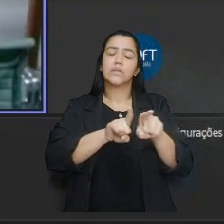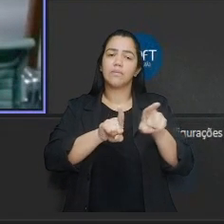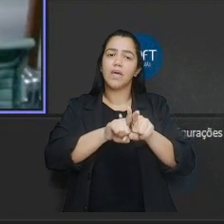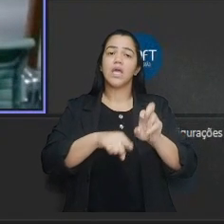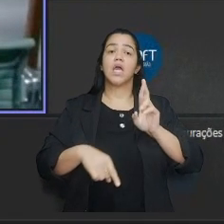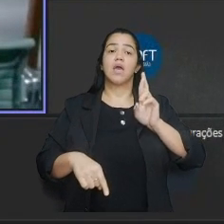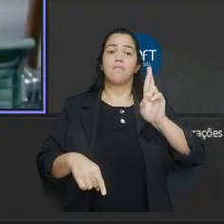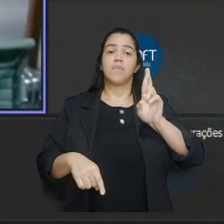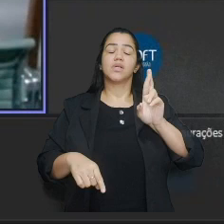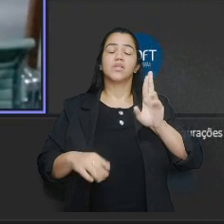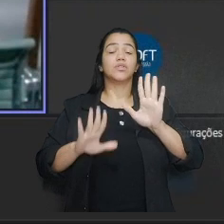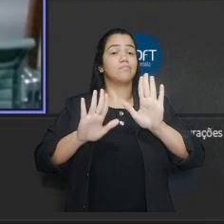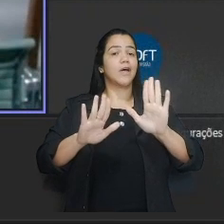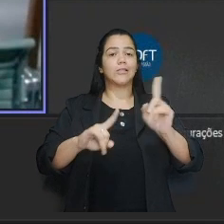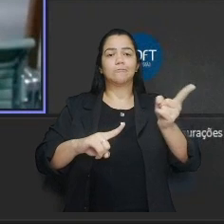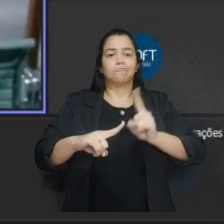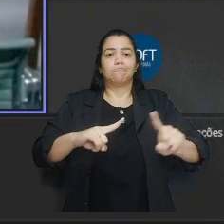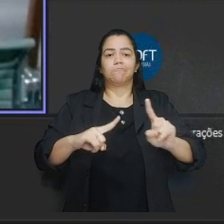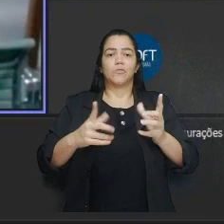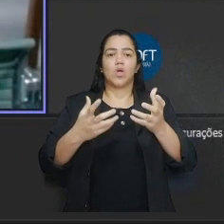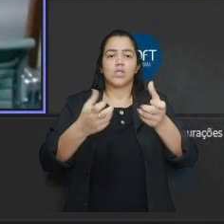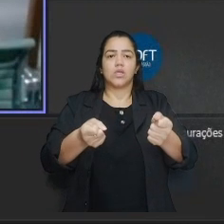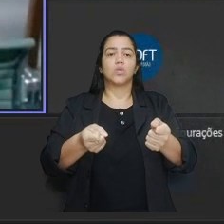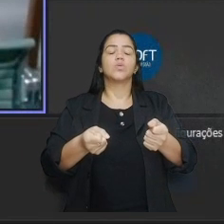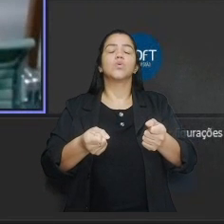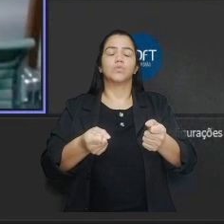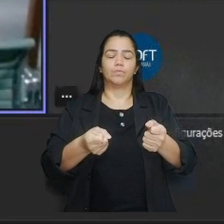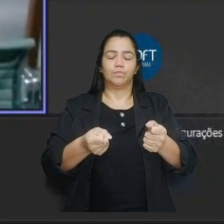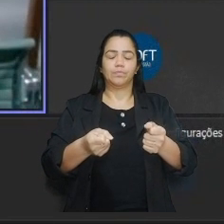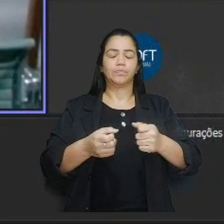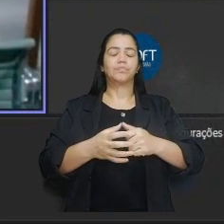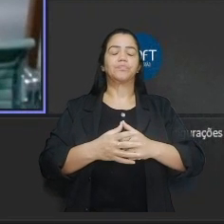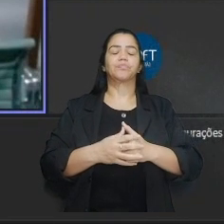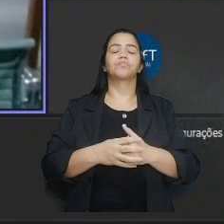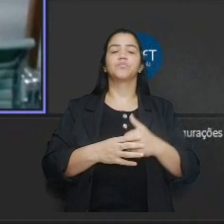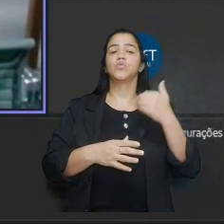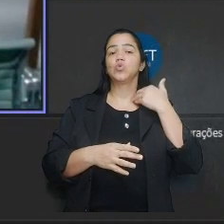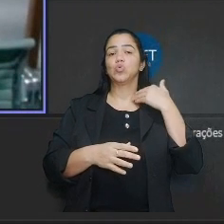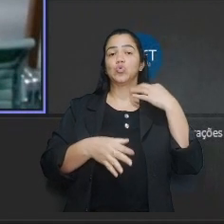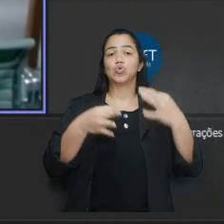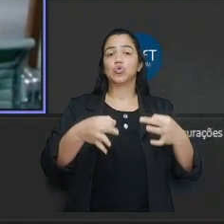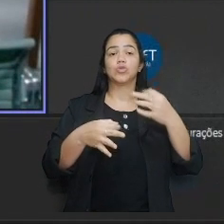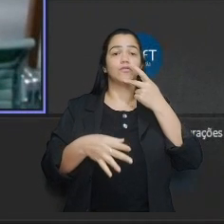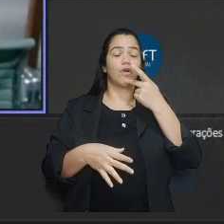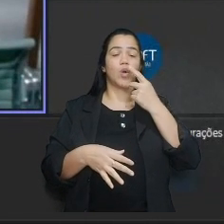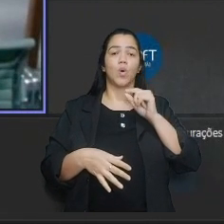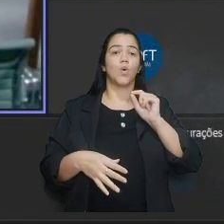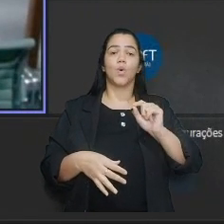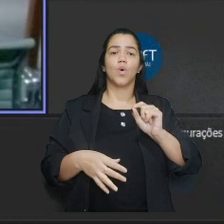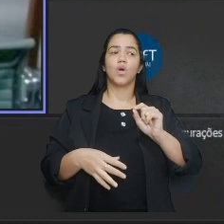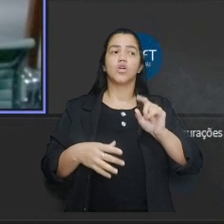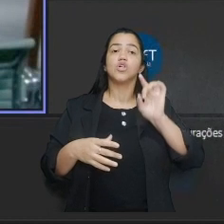empresa, com representação também, mas foi indeferida pelo magistrado Acor,